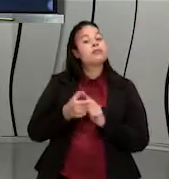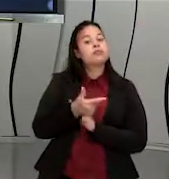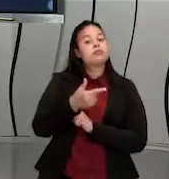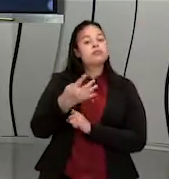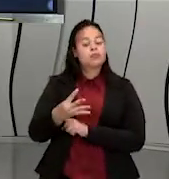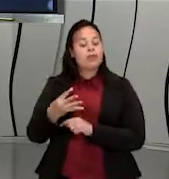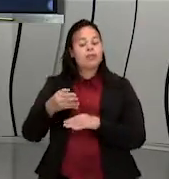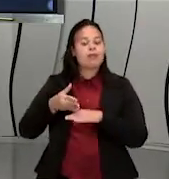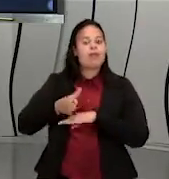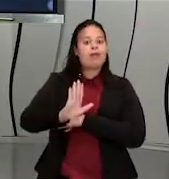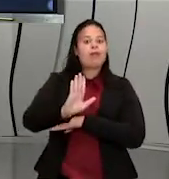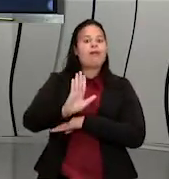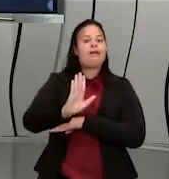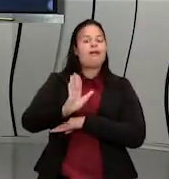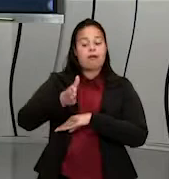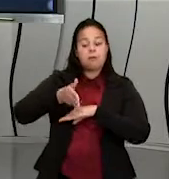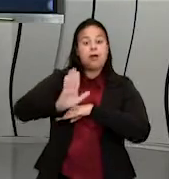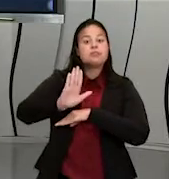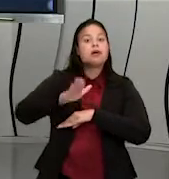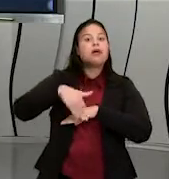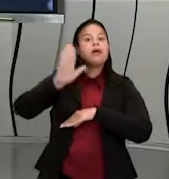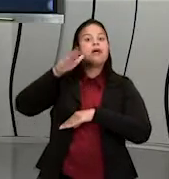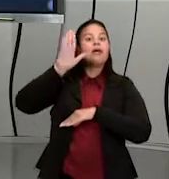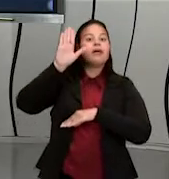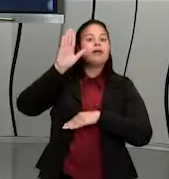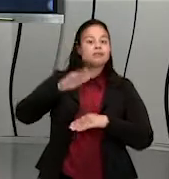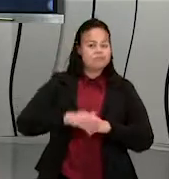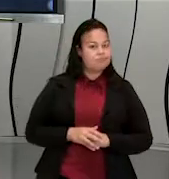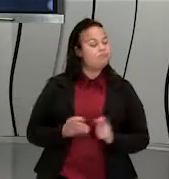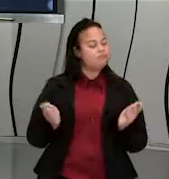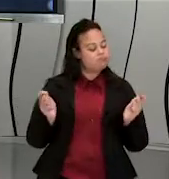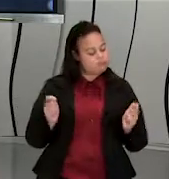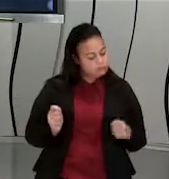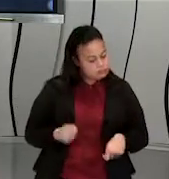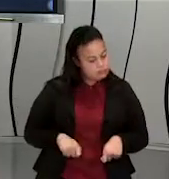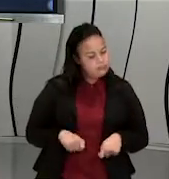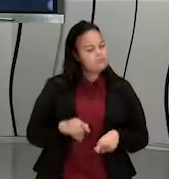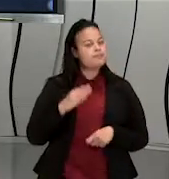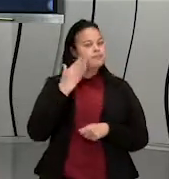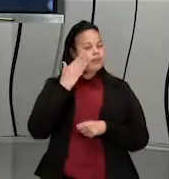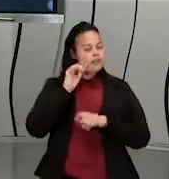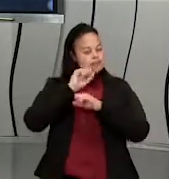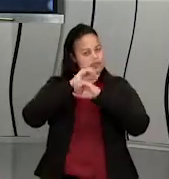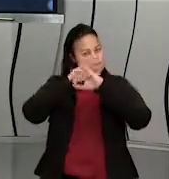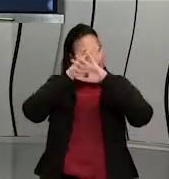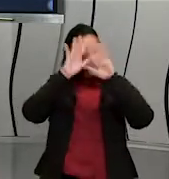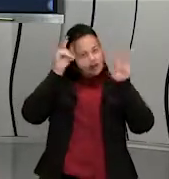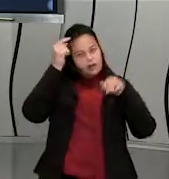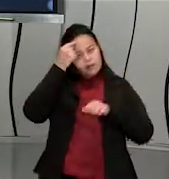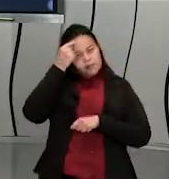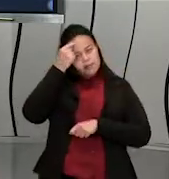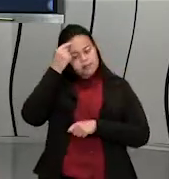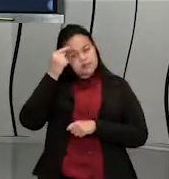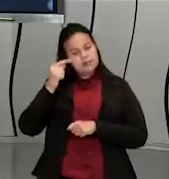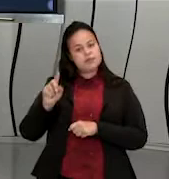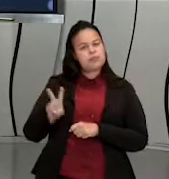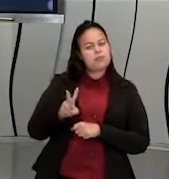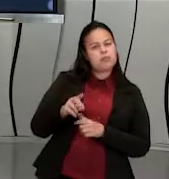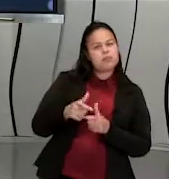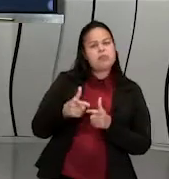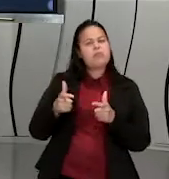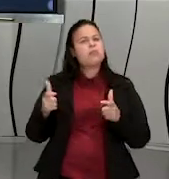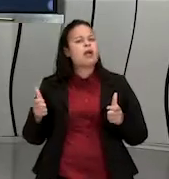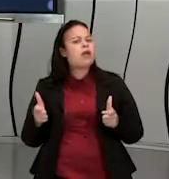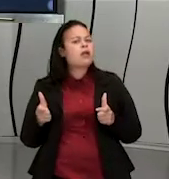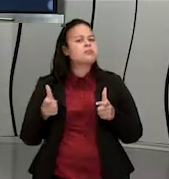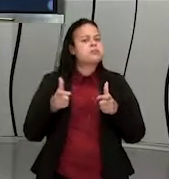passar, tá certo? É preciso aí, a gente está começando a entender essa ideia de que se o valor vai ficar maior,